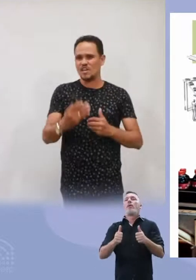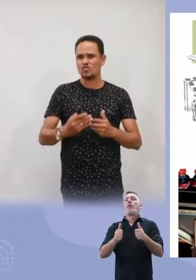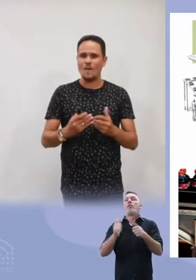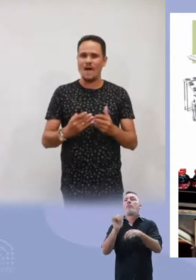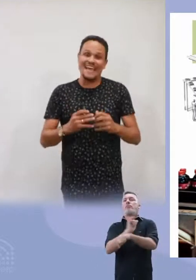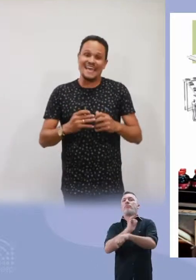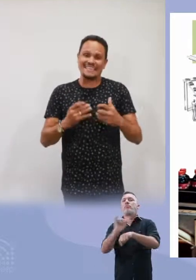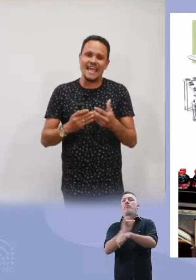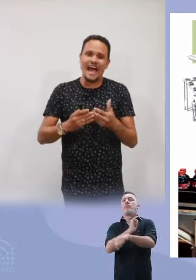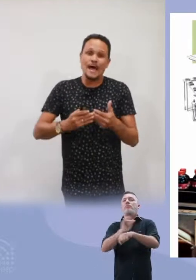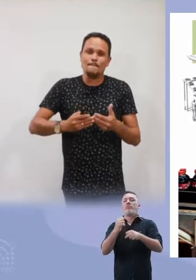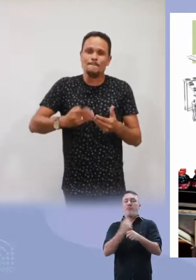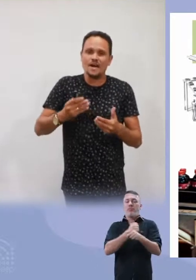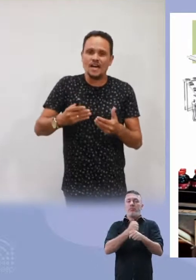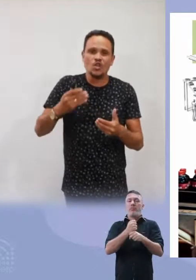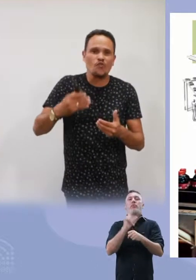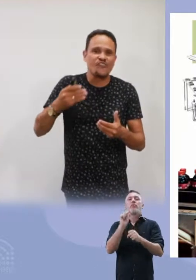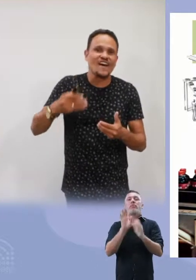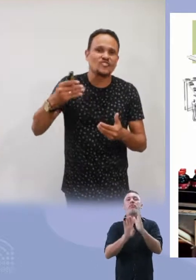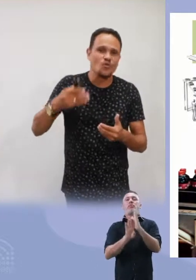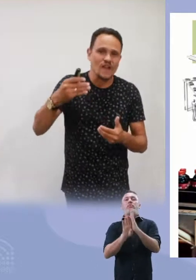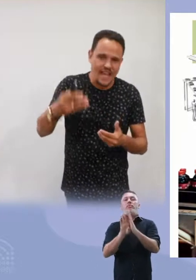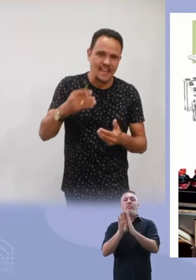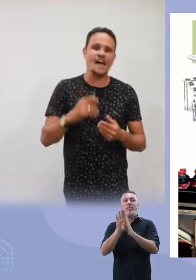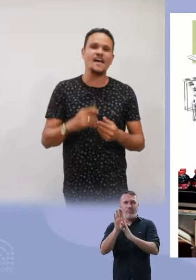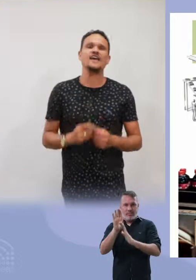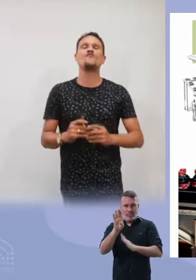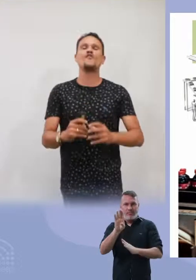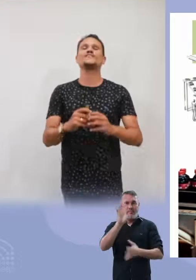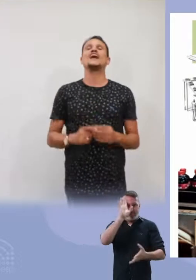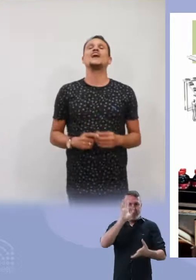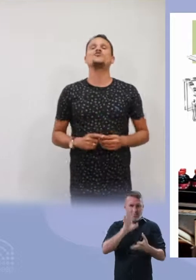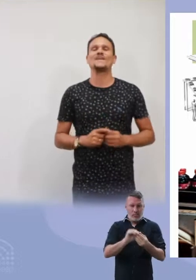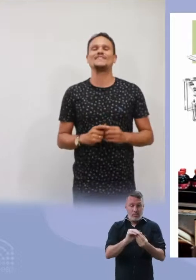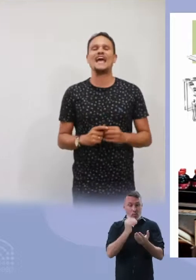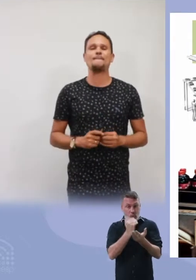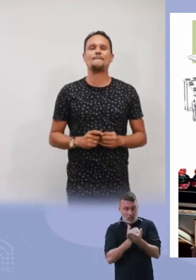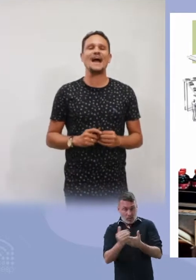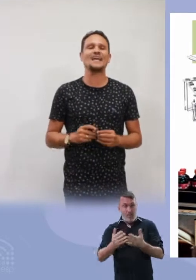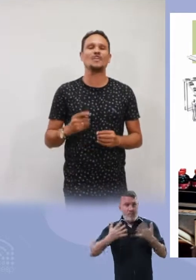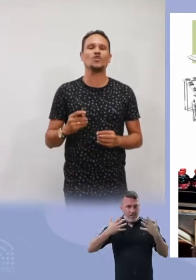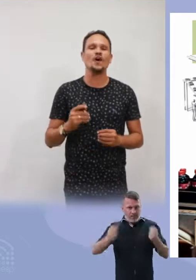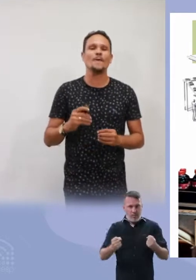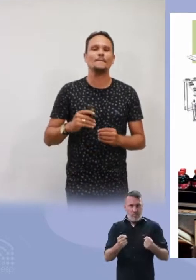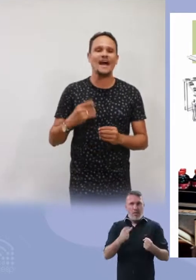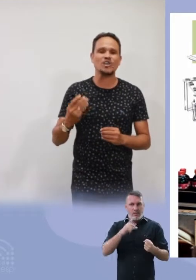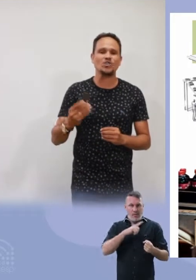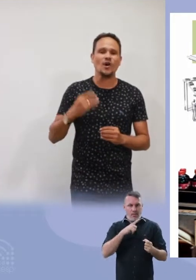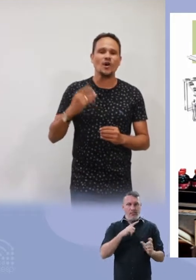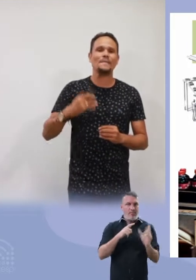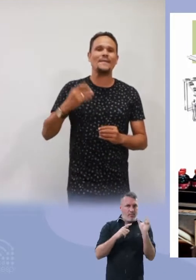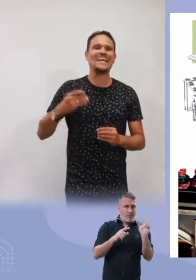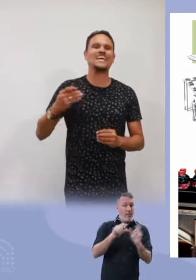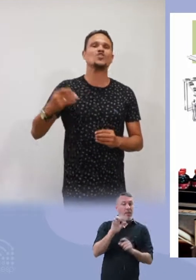vou sair de uma ideia manufatureira e vou entrar numa ideia